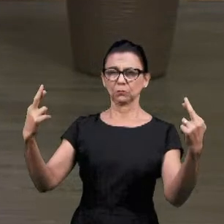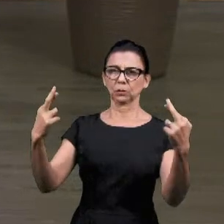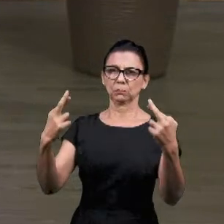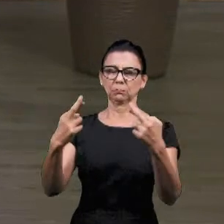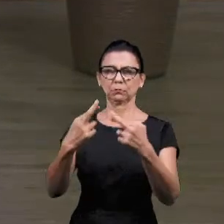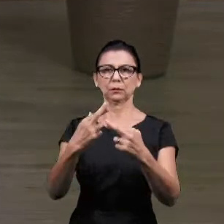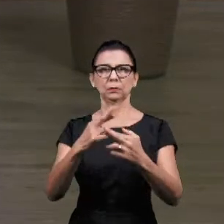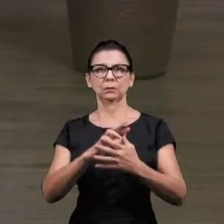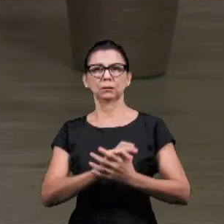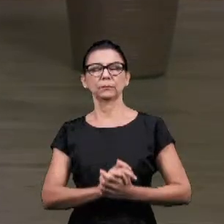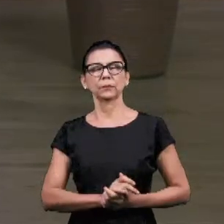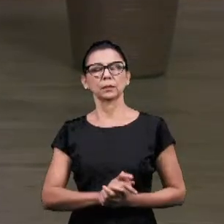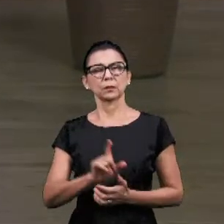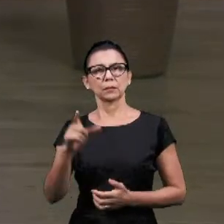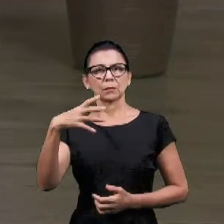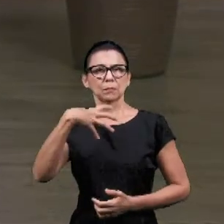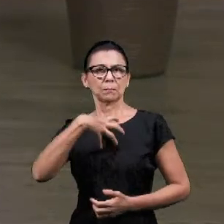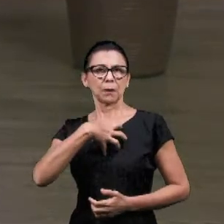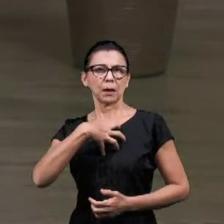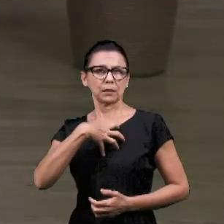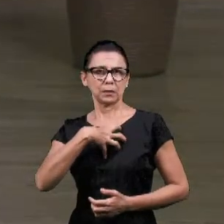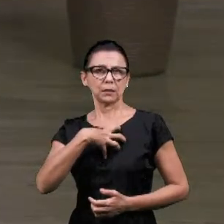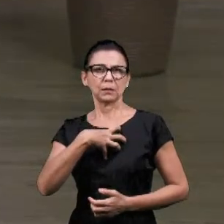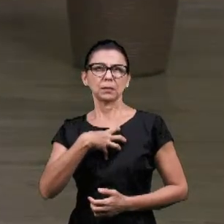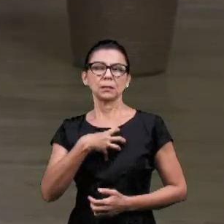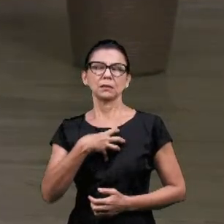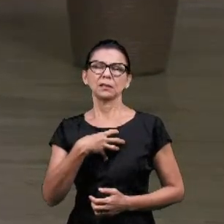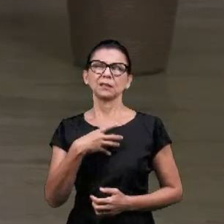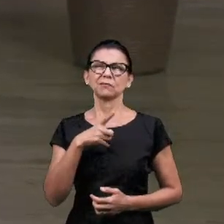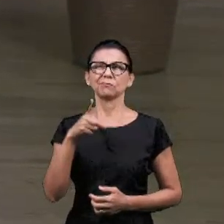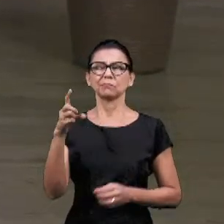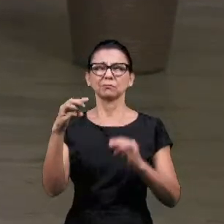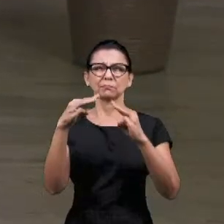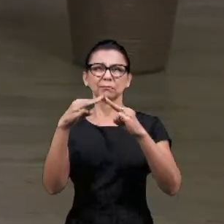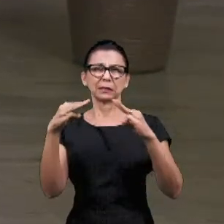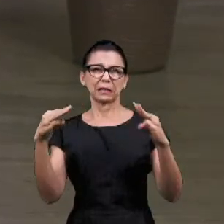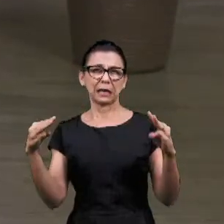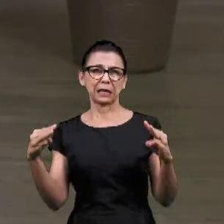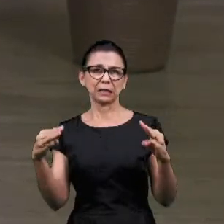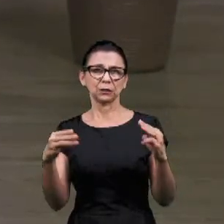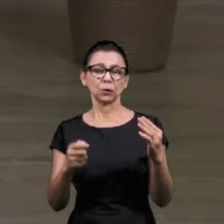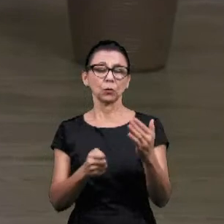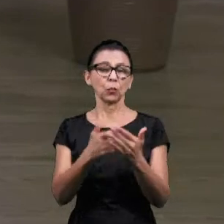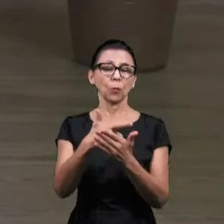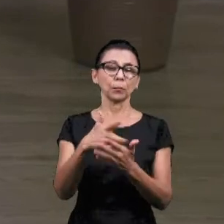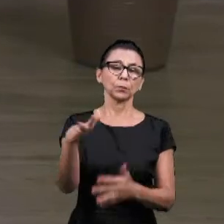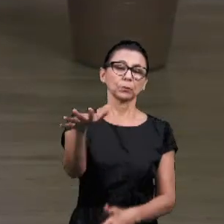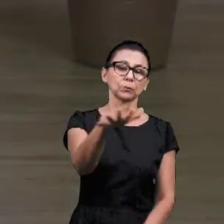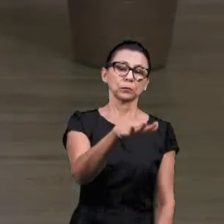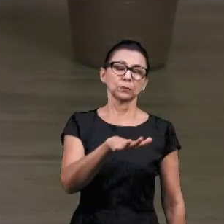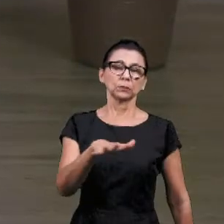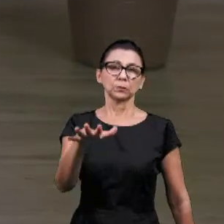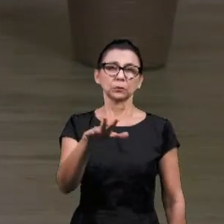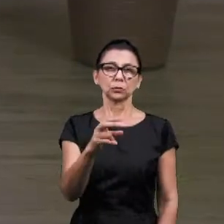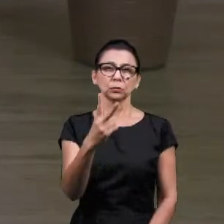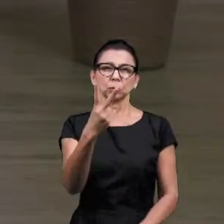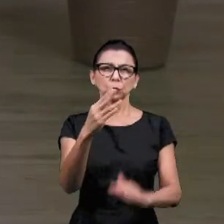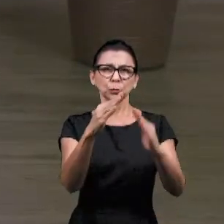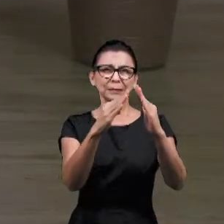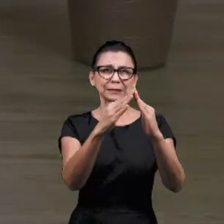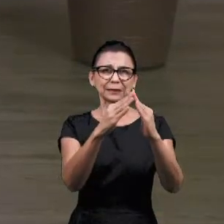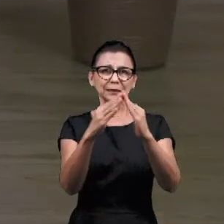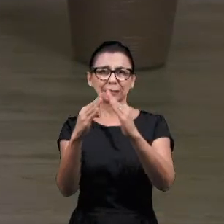Foi lá na Bahia, em Salvador, e o Manaim, nós tínhamos comprado o terreno do Manaim, tinha uma casinha, duas casinhas antigas